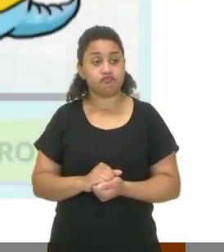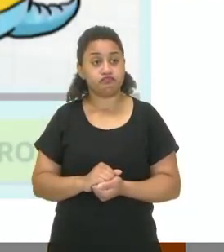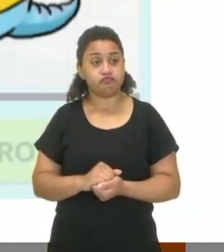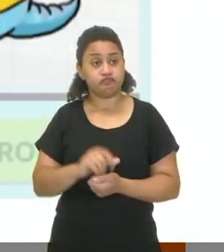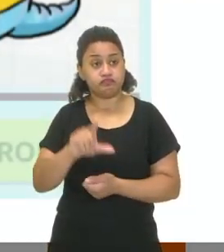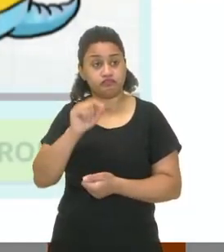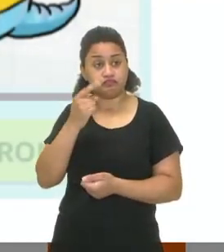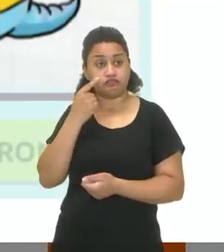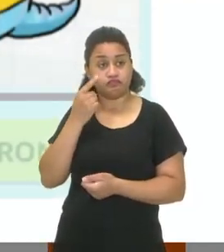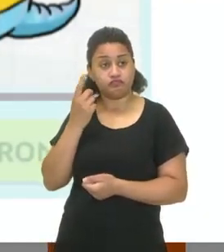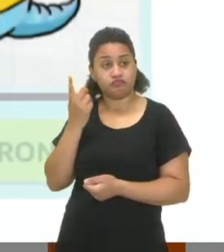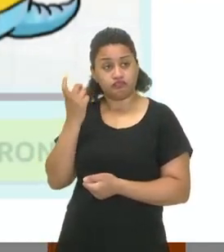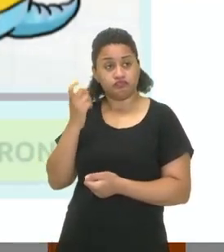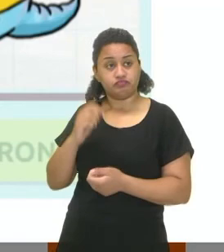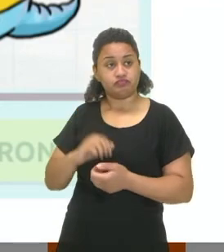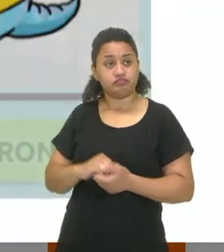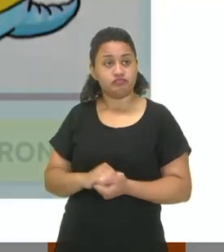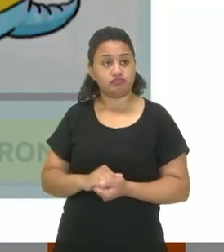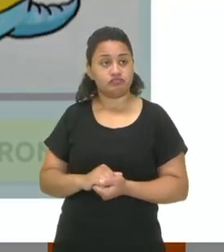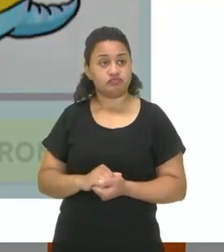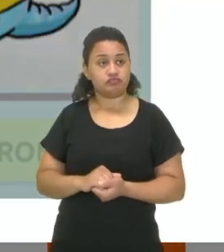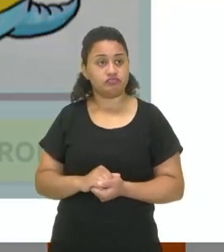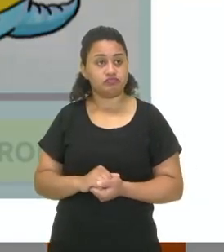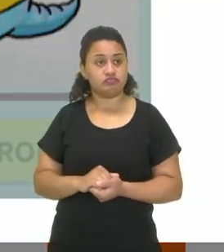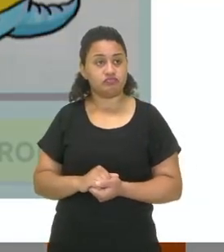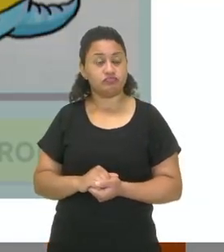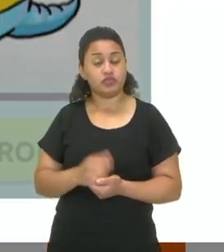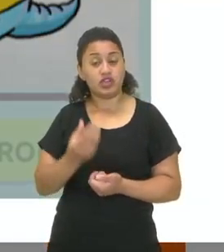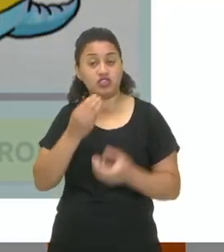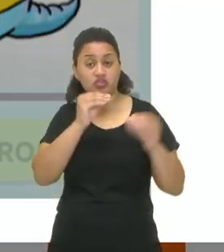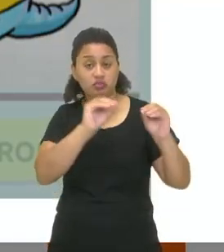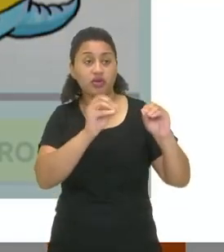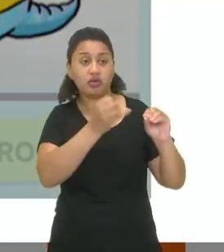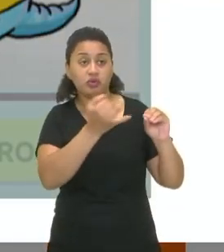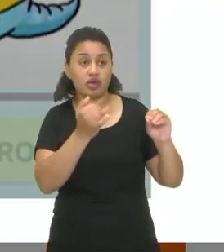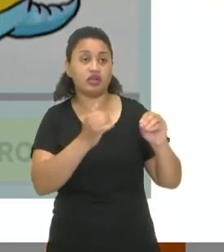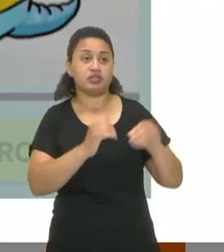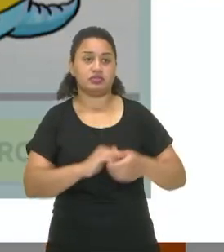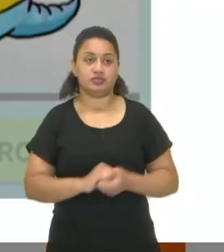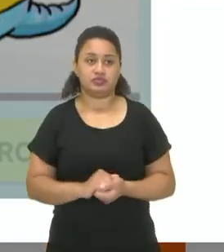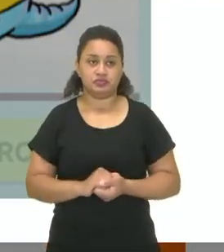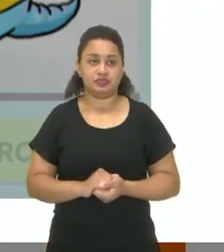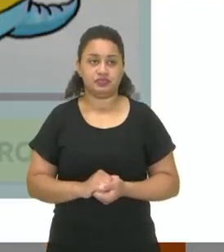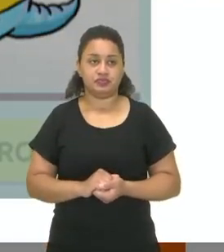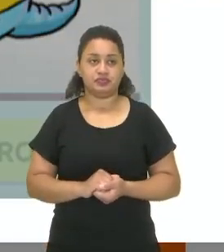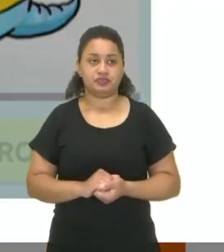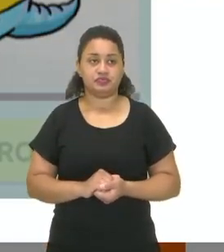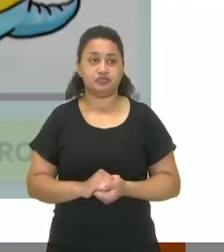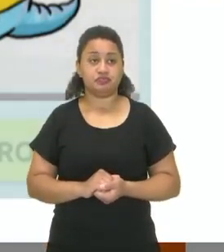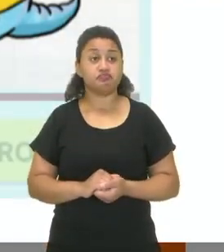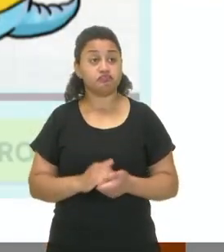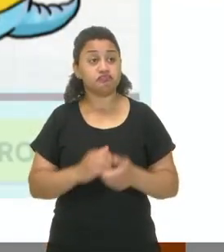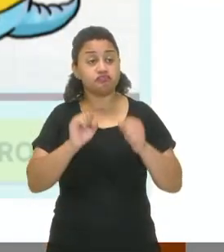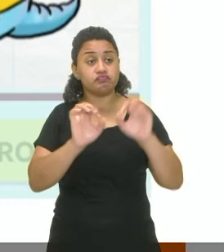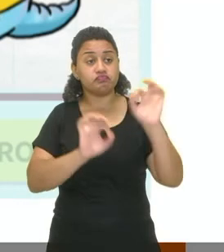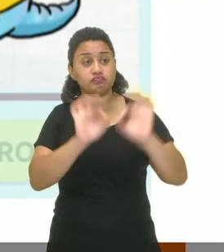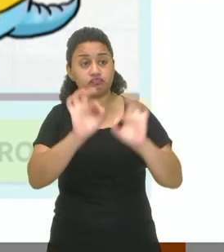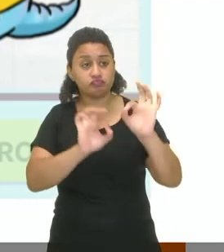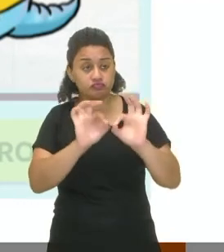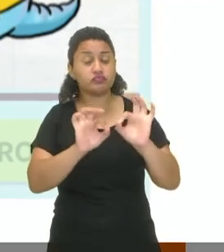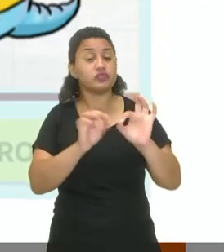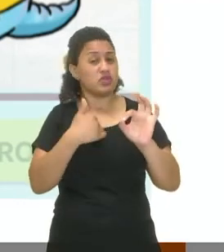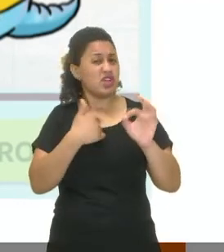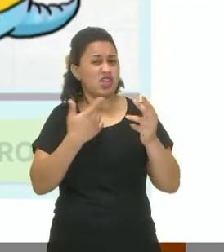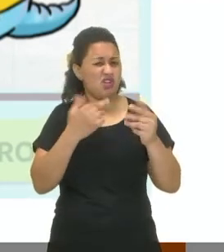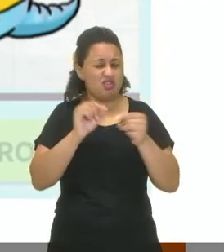Coloca lá, ó. Vezes 4, vai dar quanto? A gente coloca ali, que vai dar 24. E a gente pode ir montando essa continha,